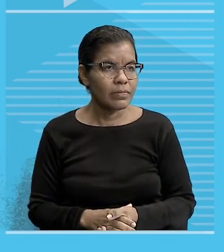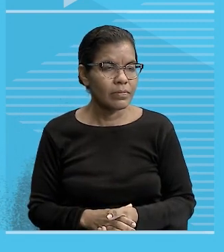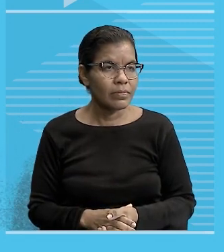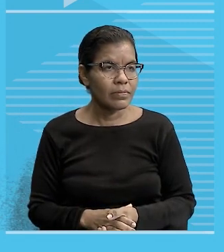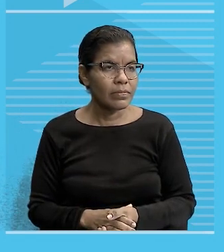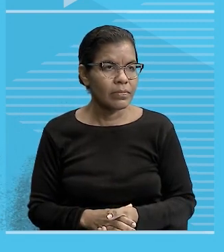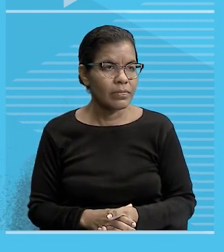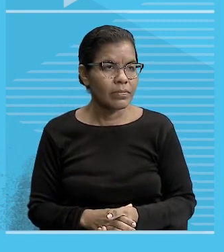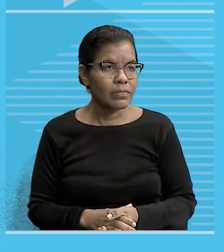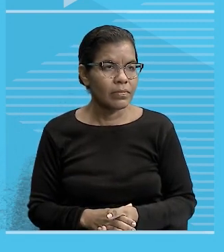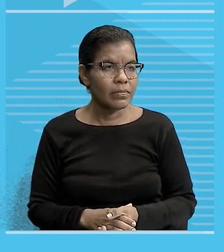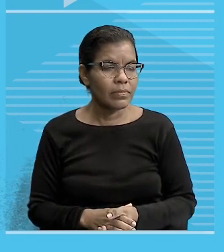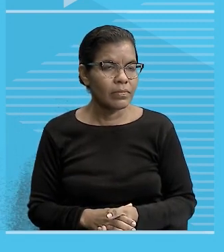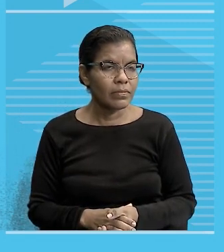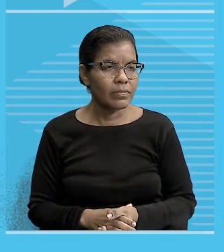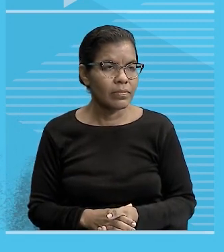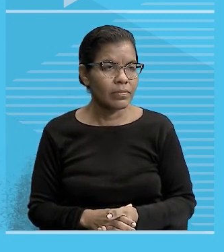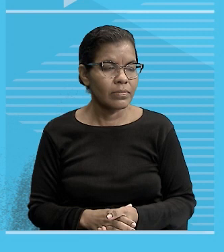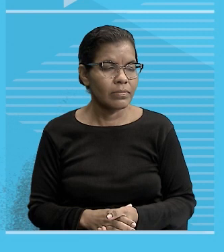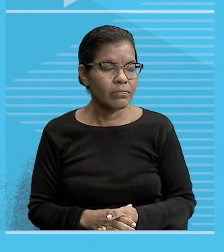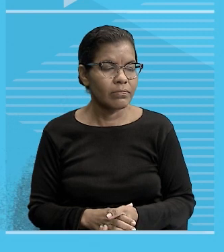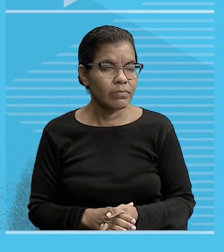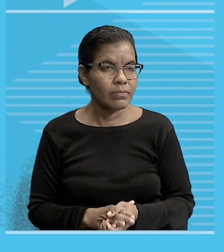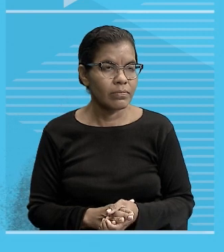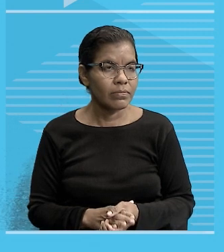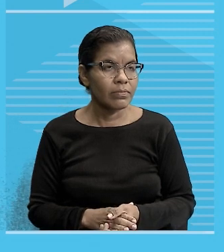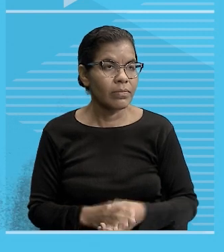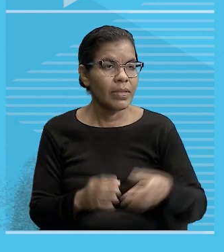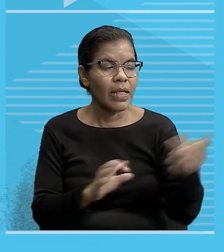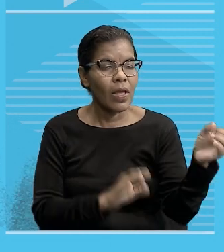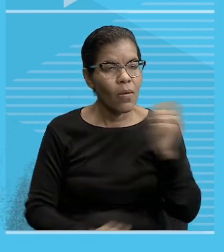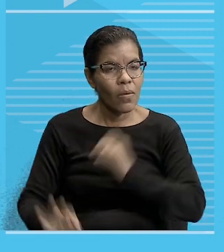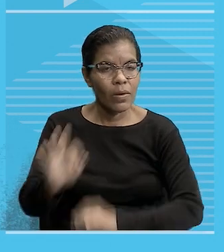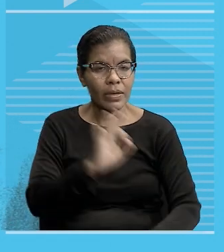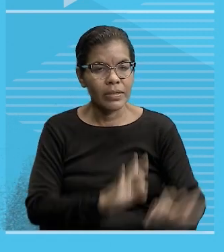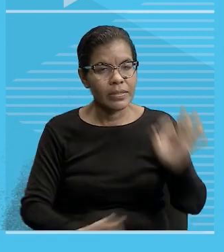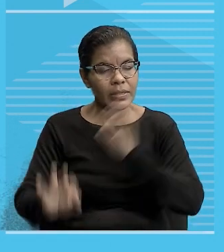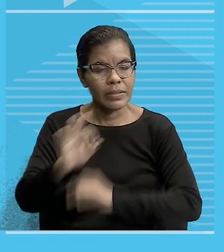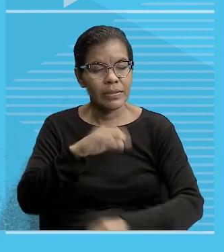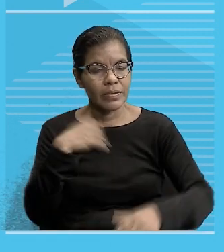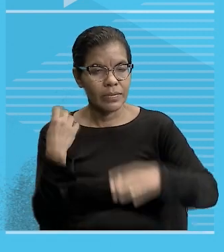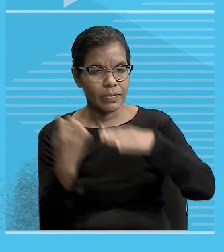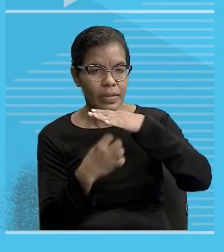pela o layout da empresa pela organização